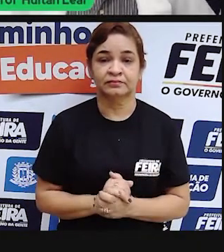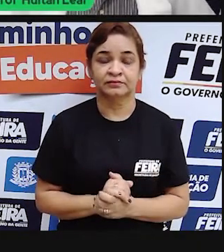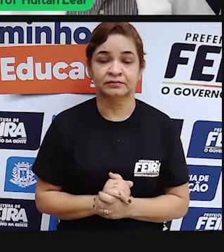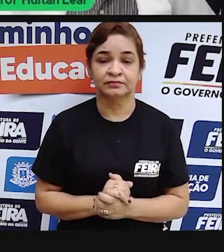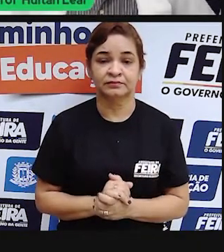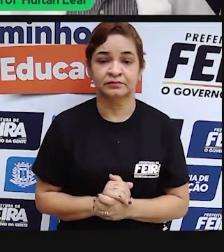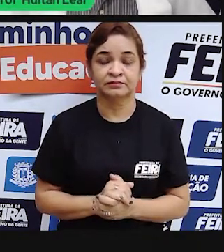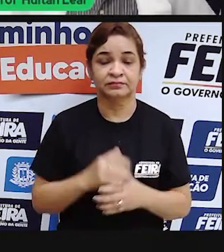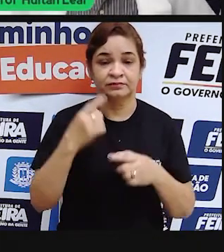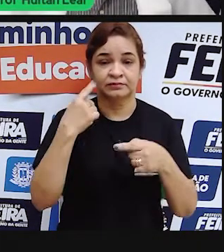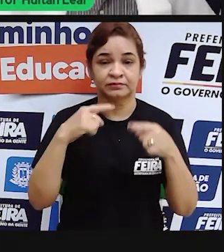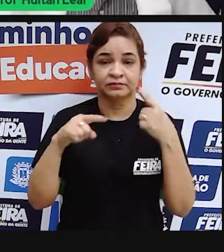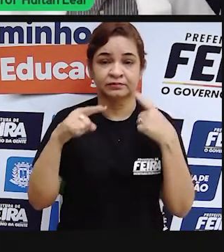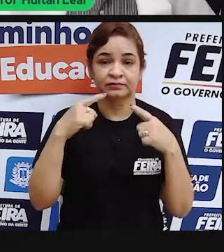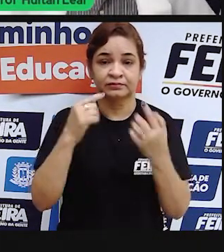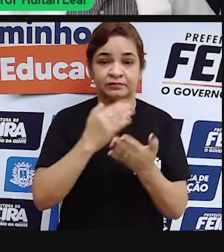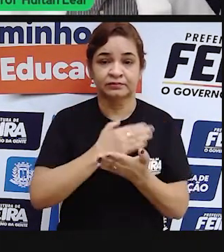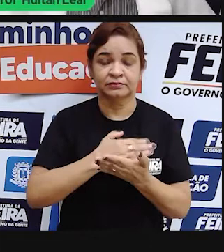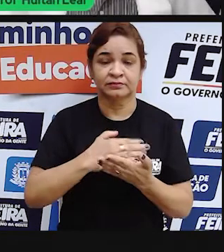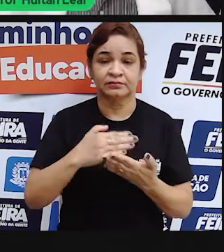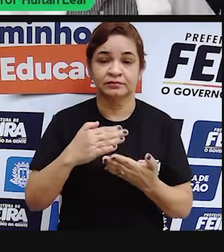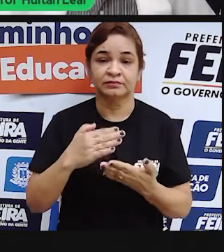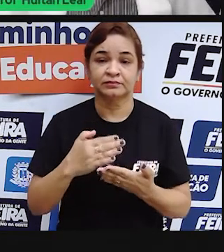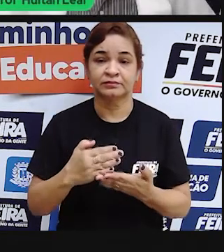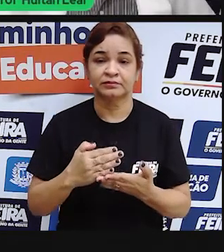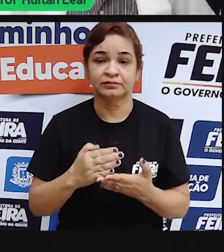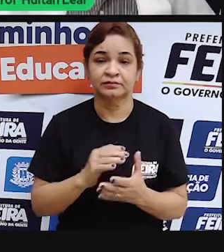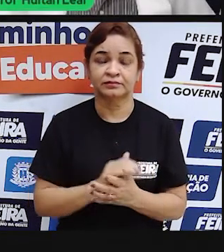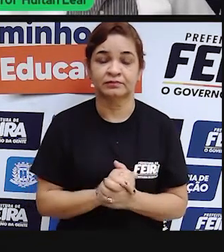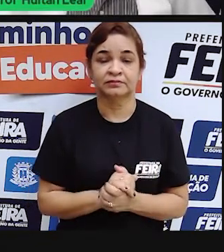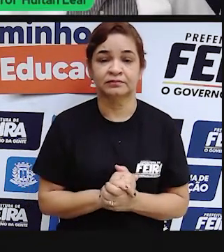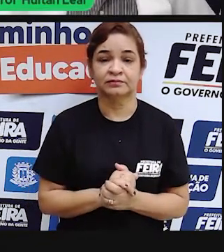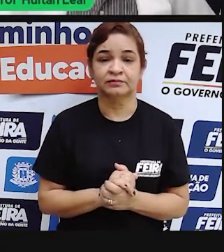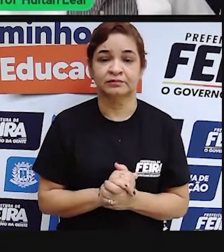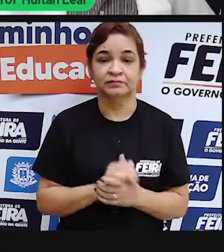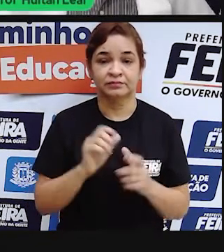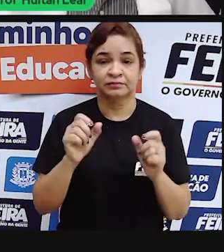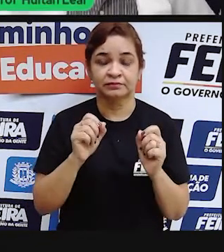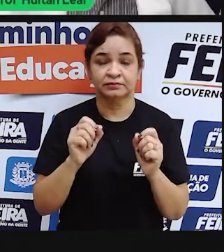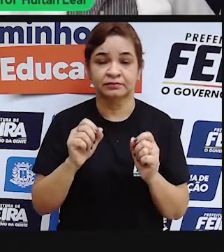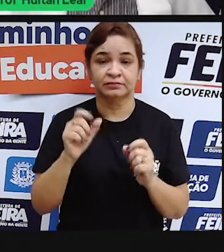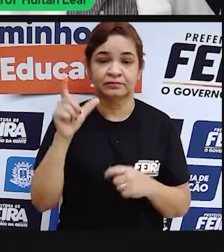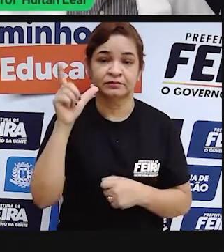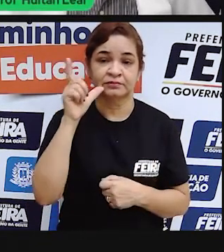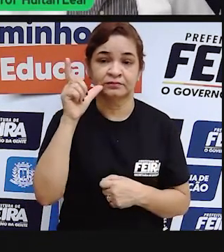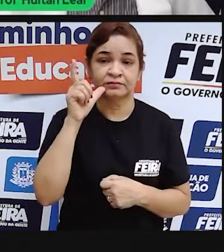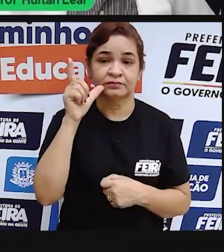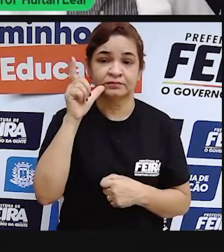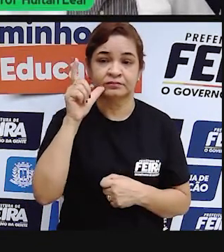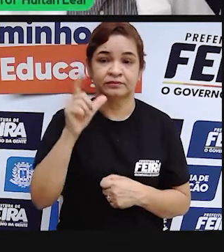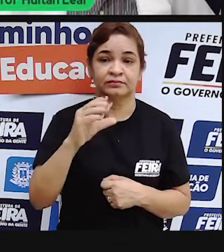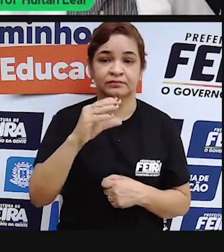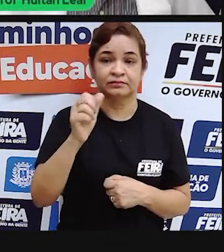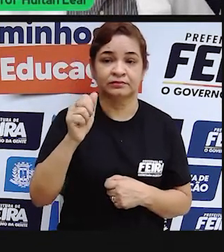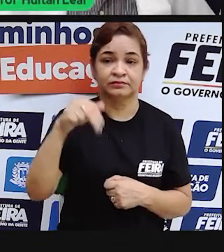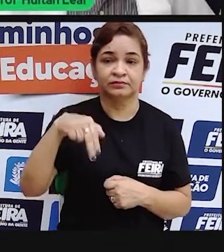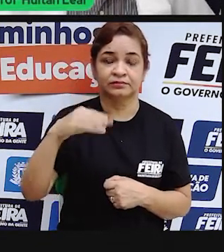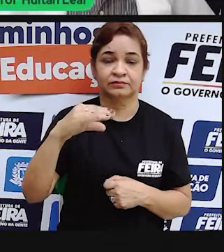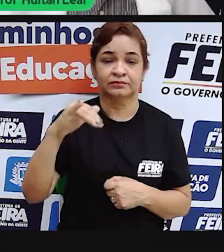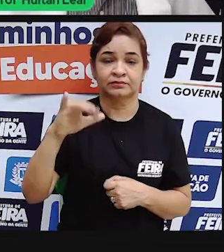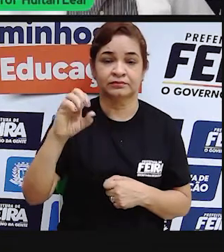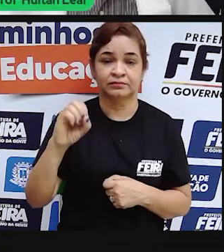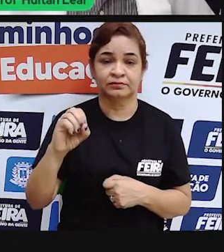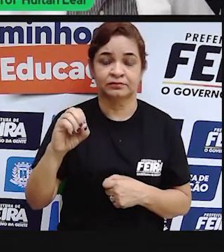Então, a canção, na sua origem e significado, canção vem do latim, que é câncio, que